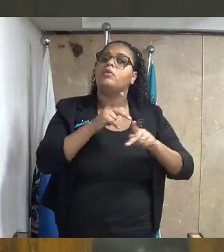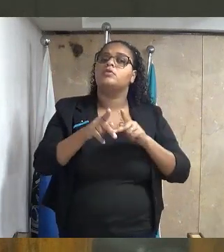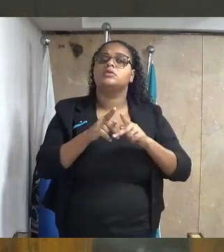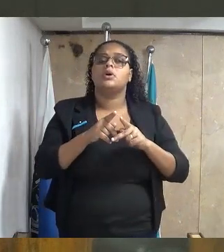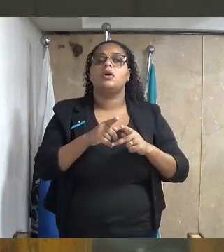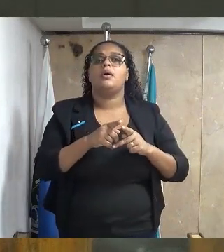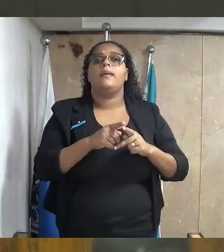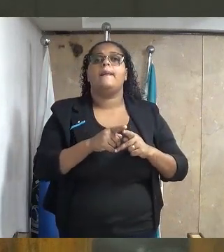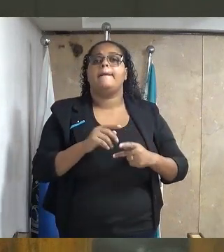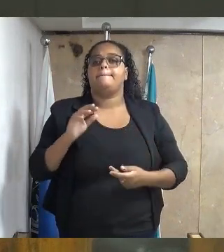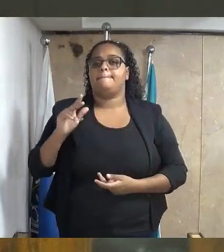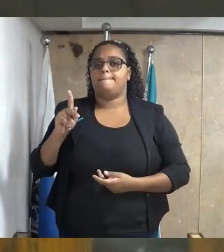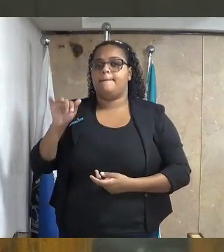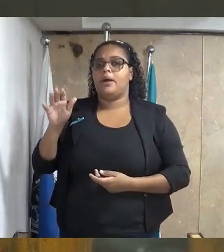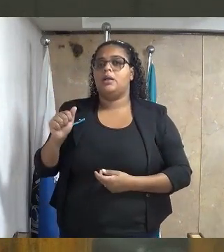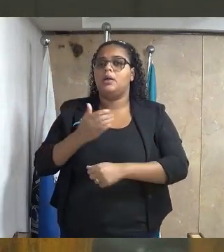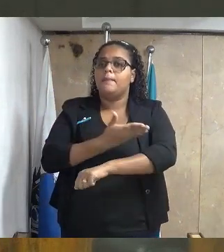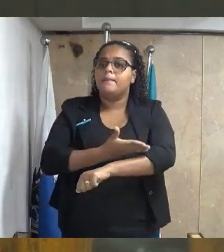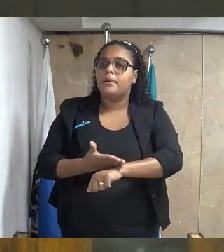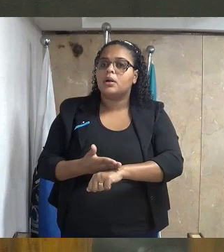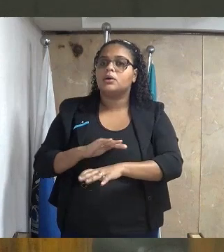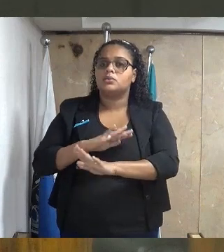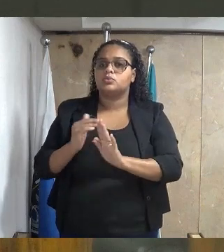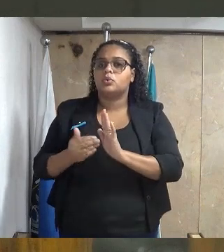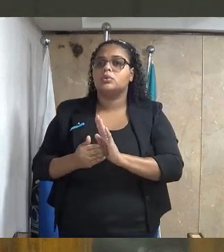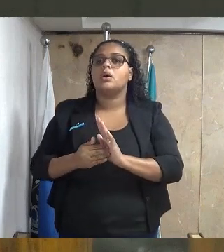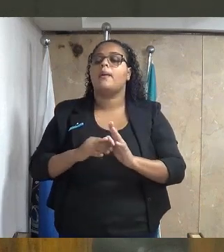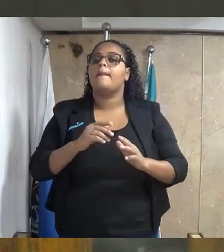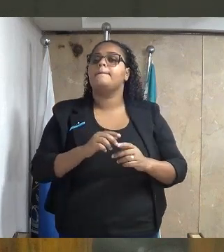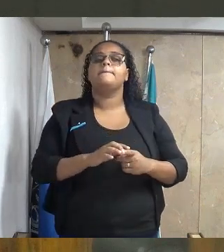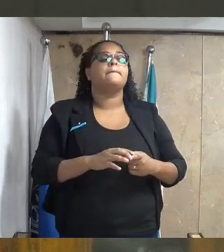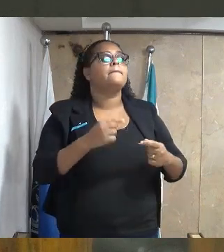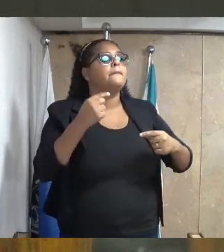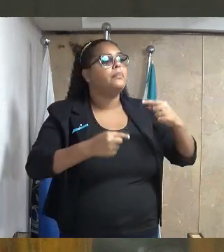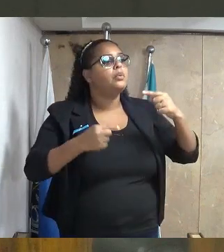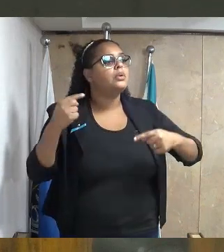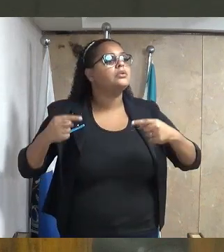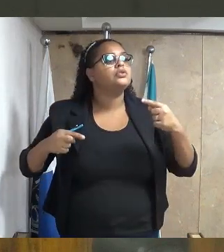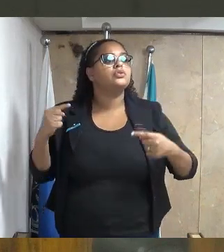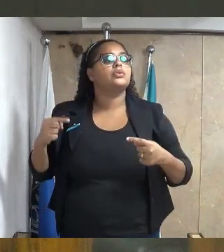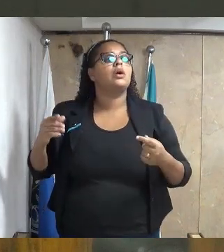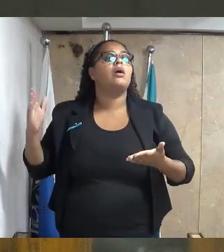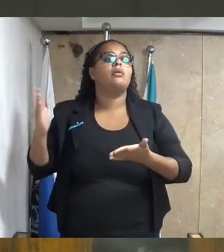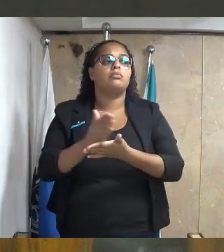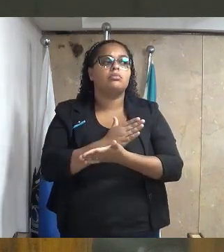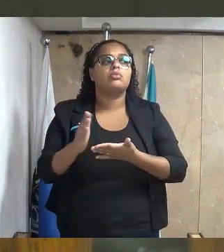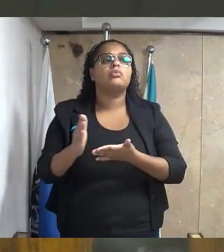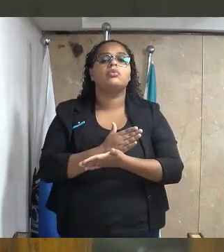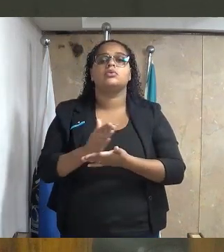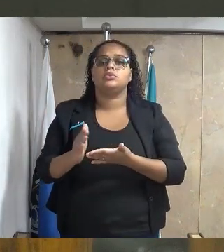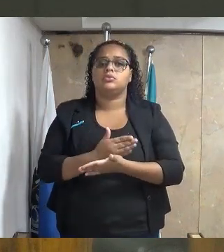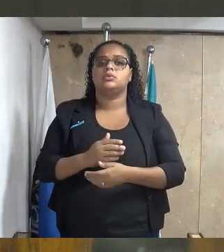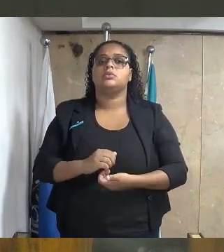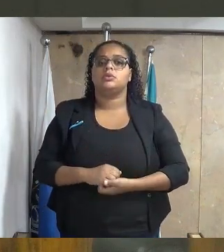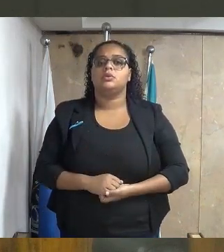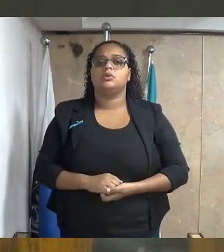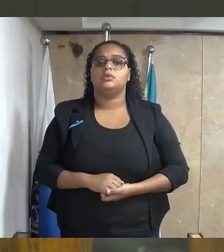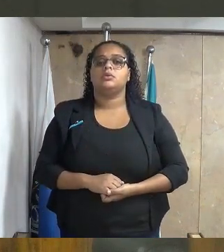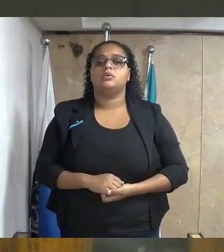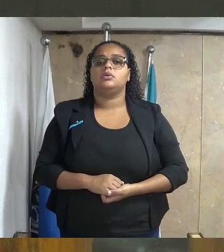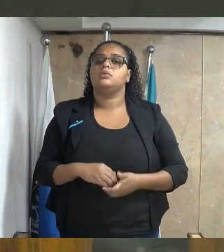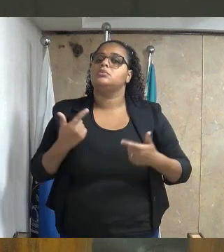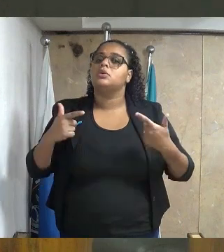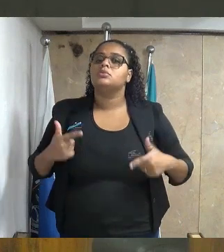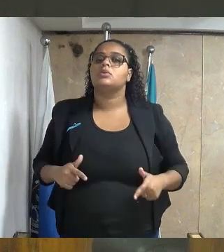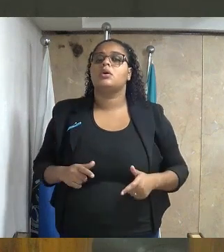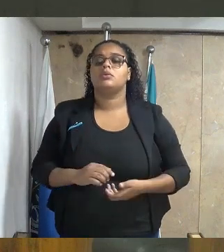branca, e todas as políticas de reparações que alguns ainda insistem que não